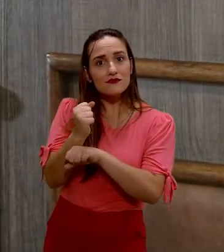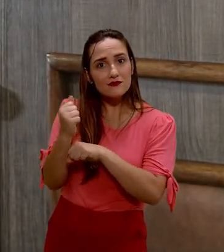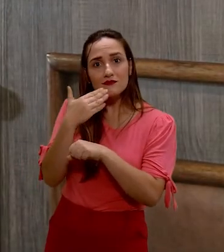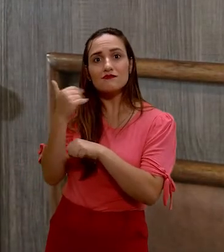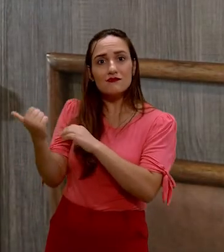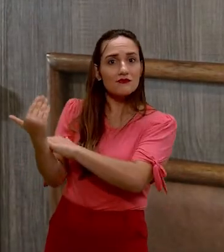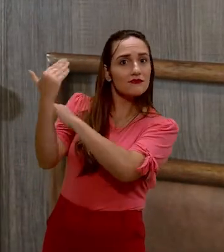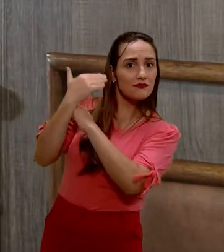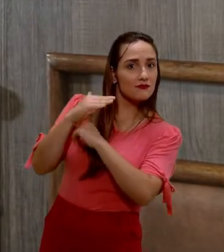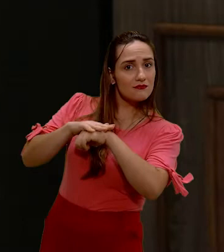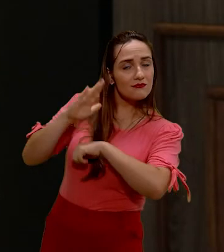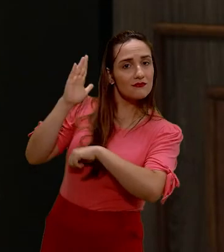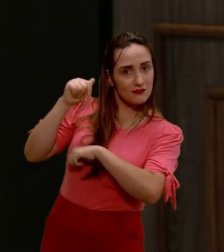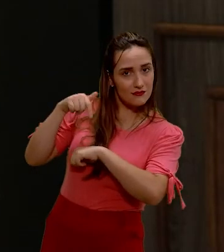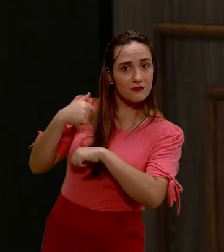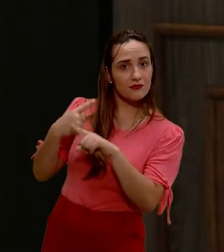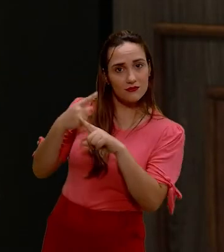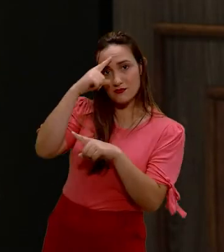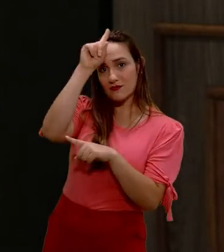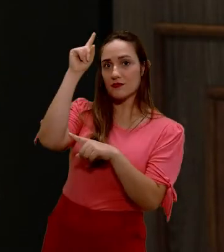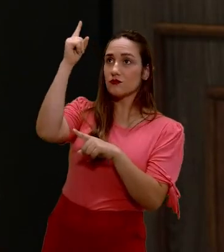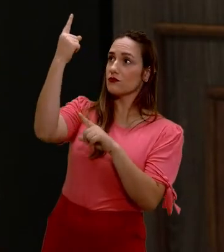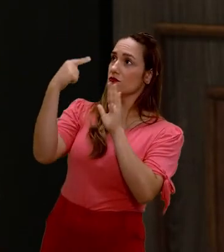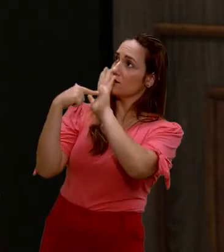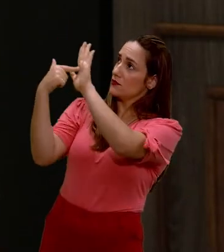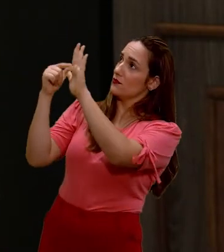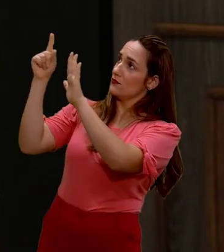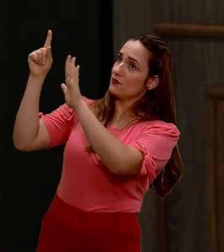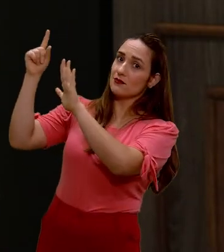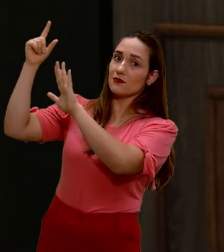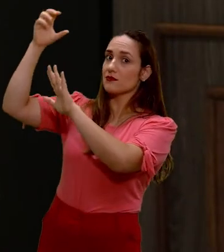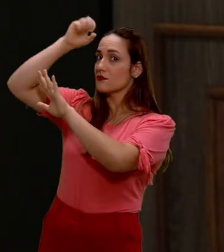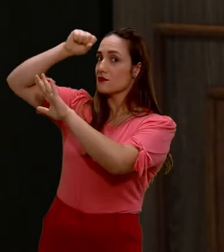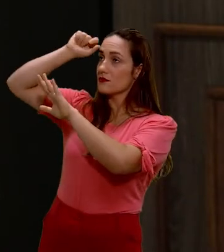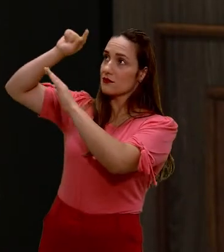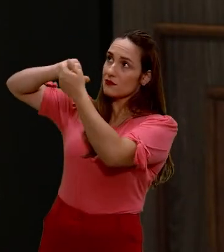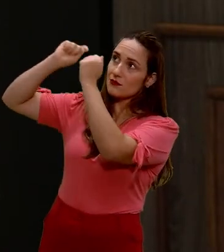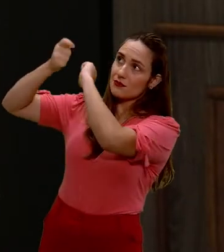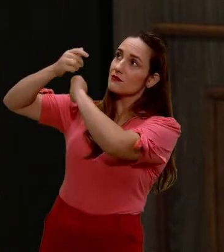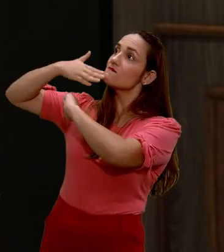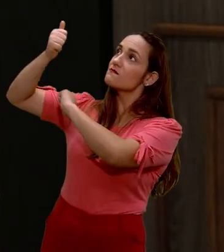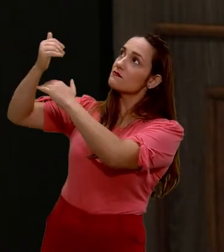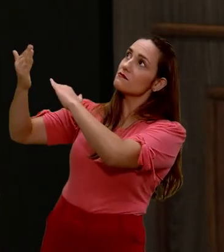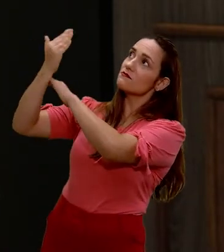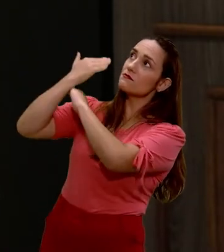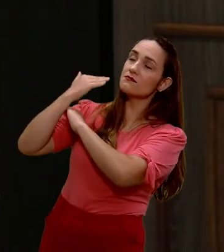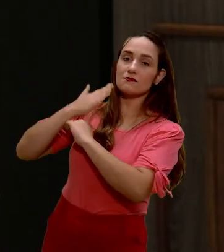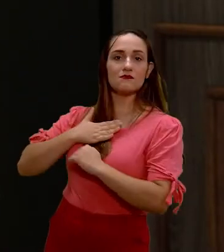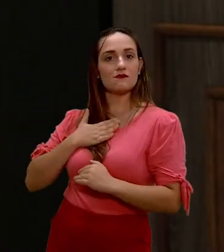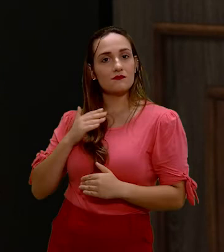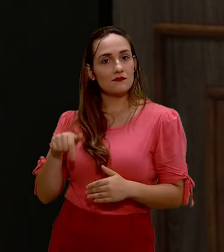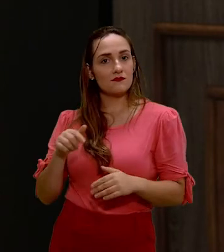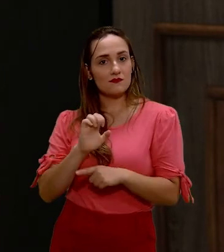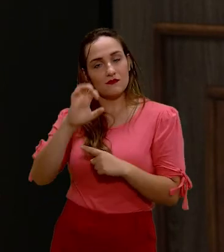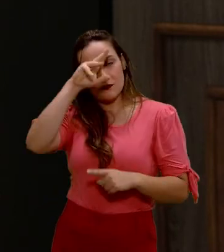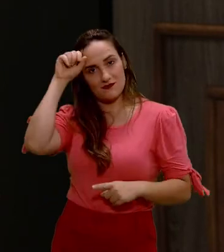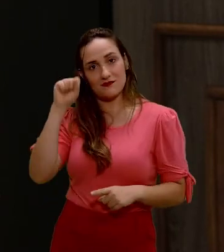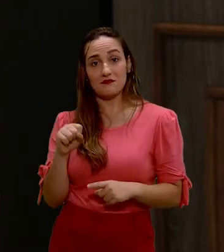Com esse avanço. Sim, sim. Né? O uso da filosofia da CPE tem